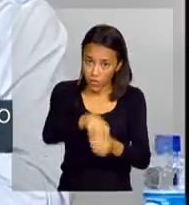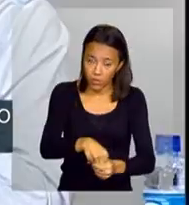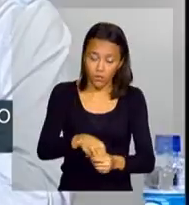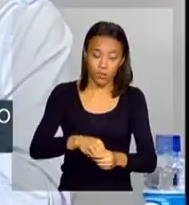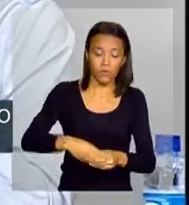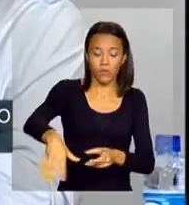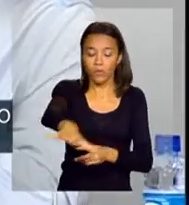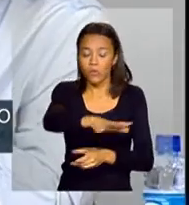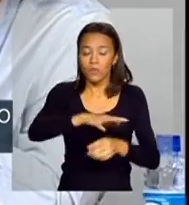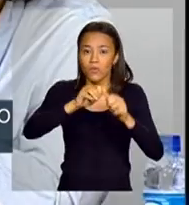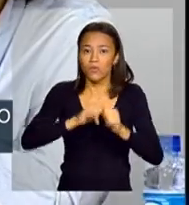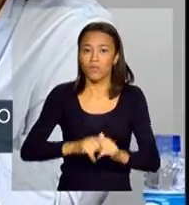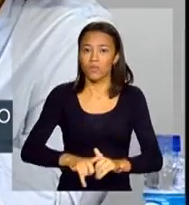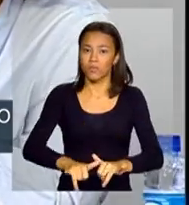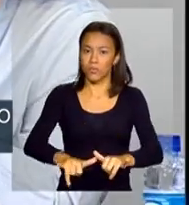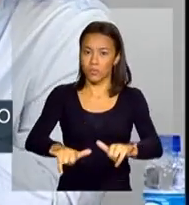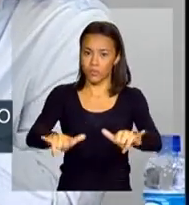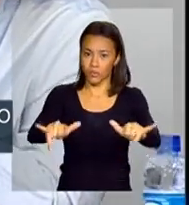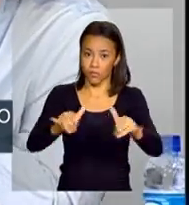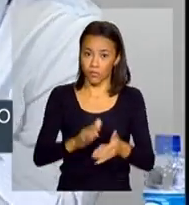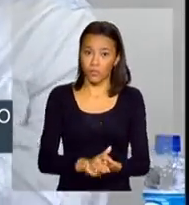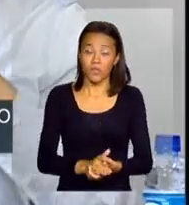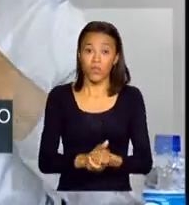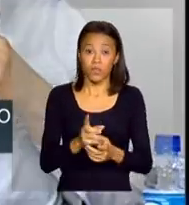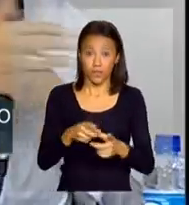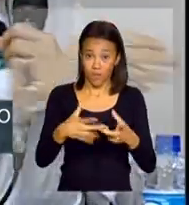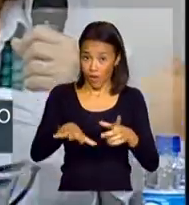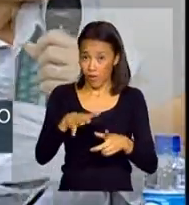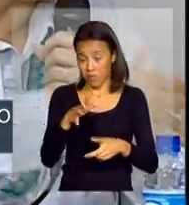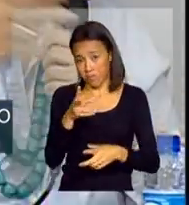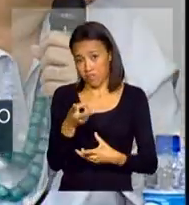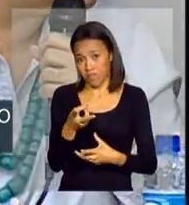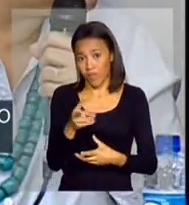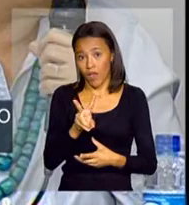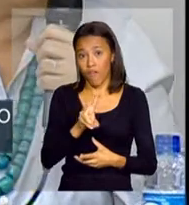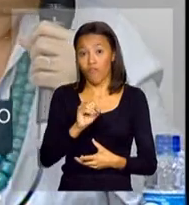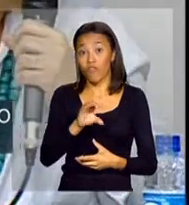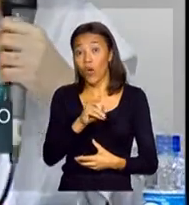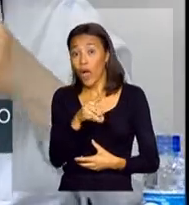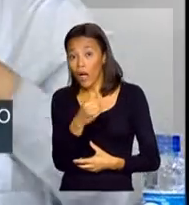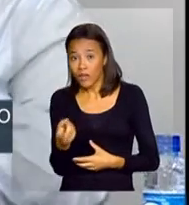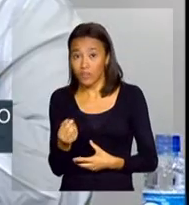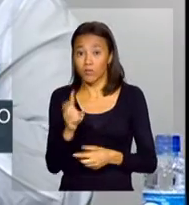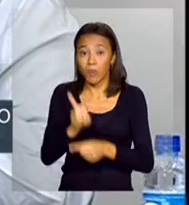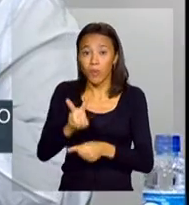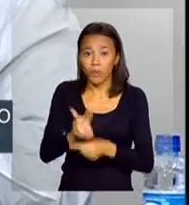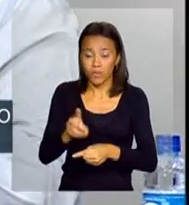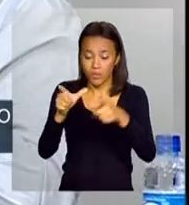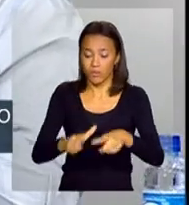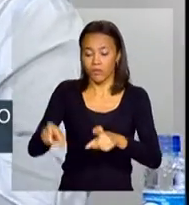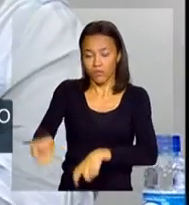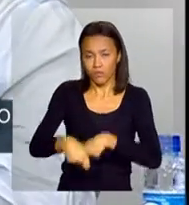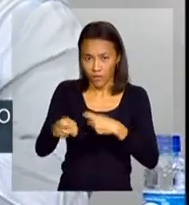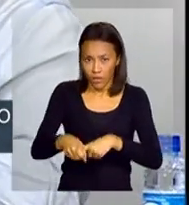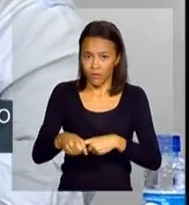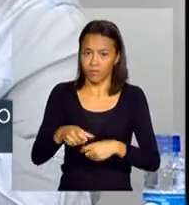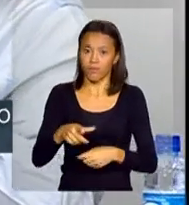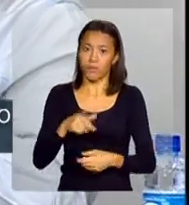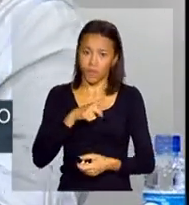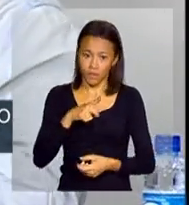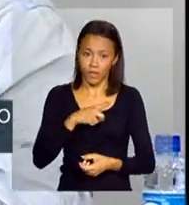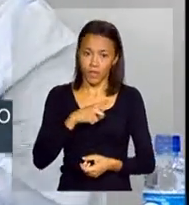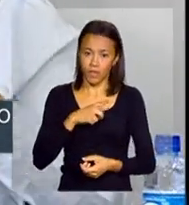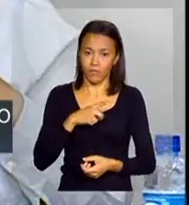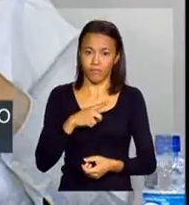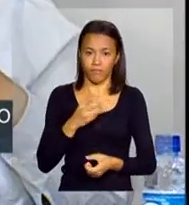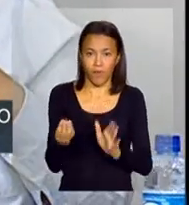expansão projetada do zoneamento econômico e ecológico da vocação de produção agrícola naquela região. O zoneamento existe, senhores. Está